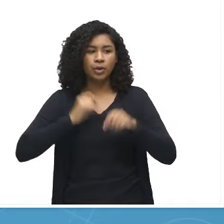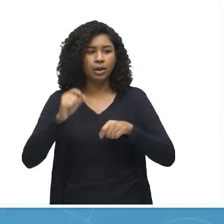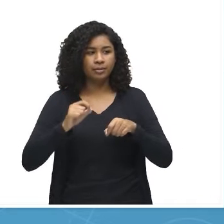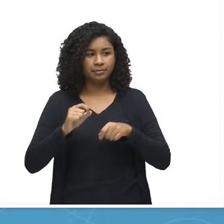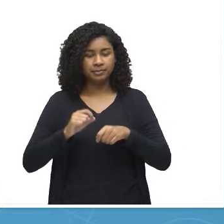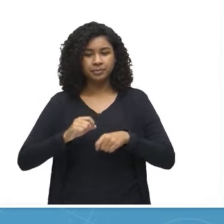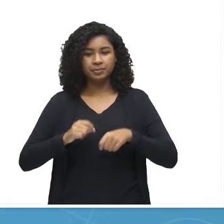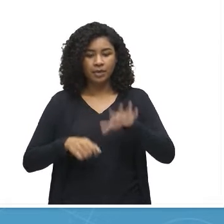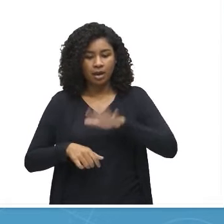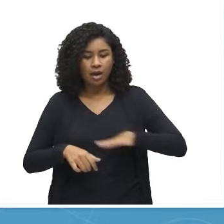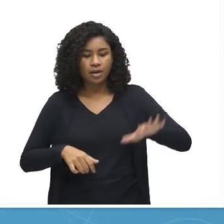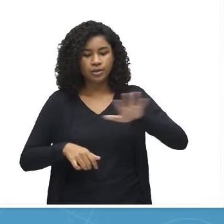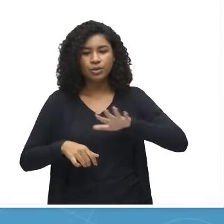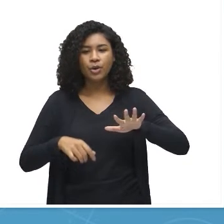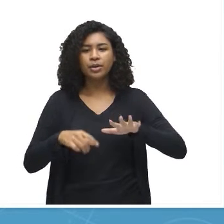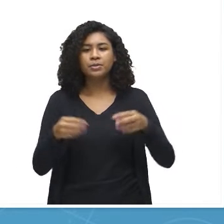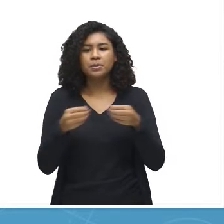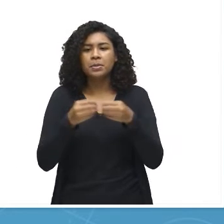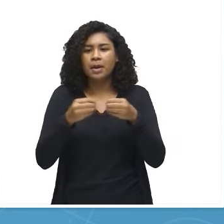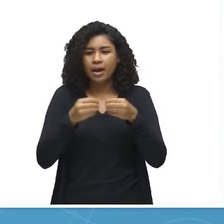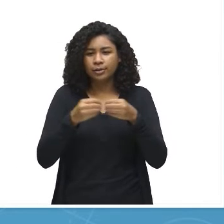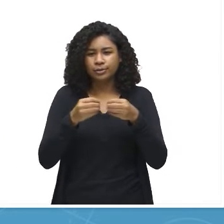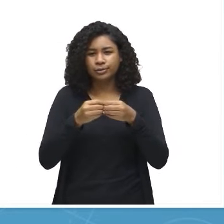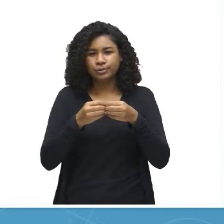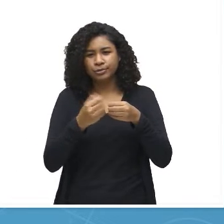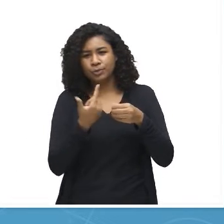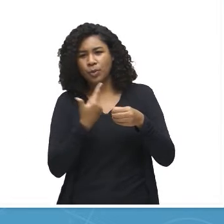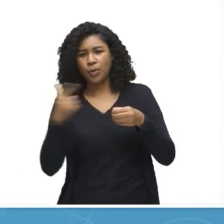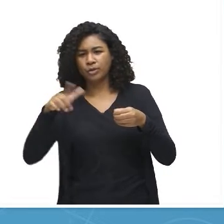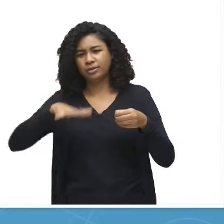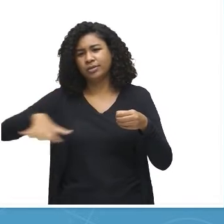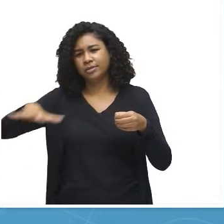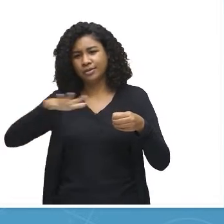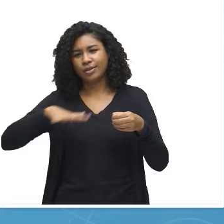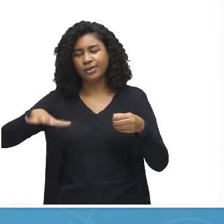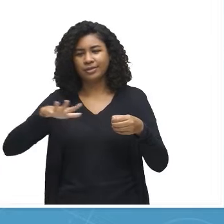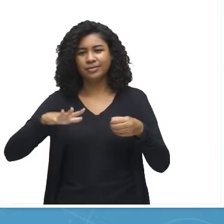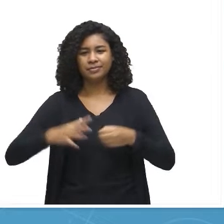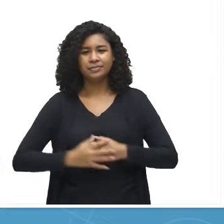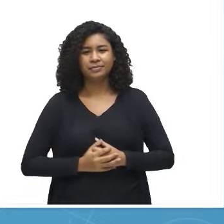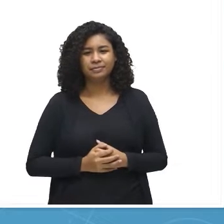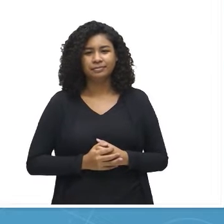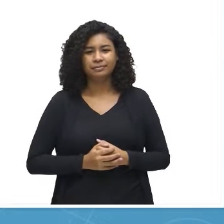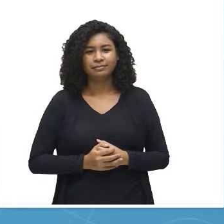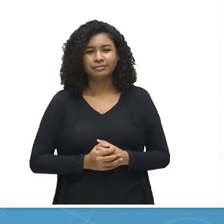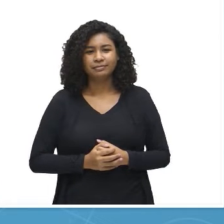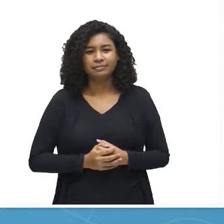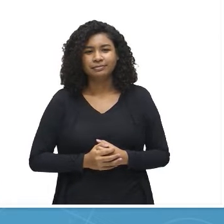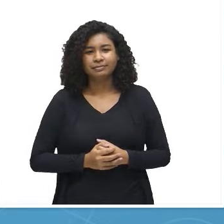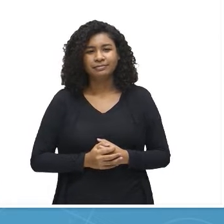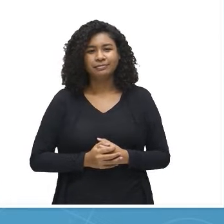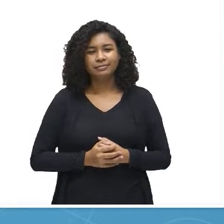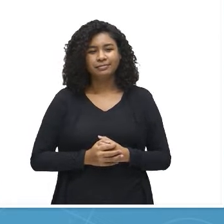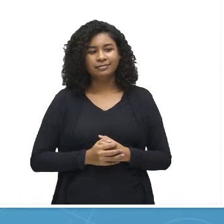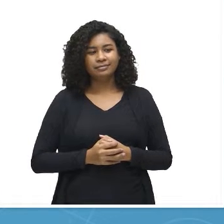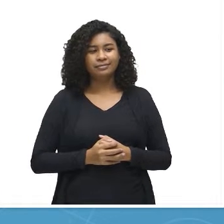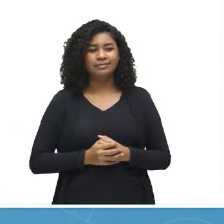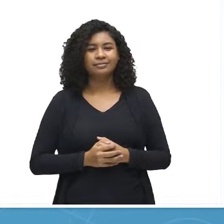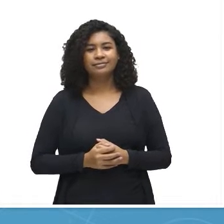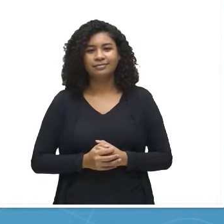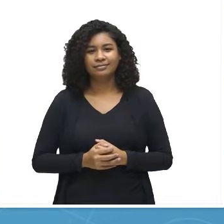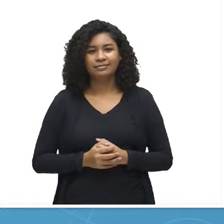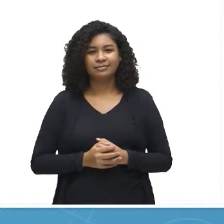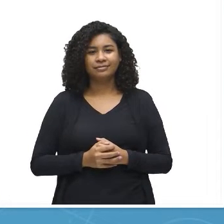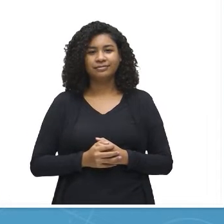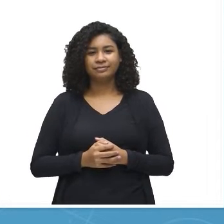né? As áreas ali no meio das fronteiras. Os ducados, que eram mais próximos ainda às fronteiras, pertenciam aos duques,